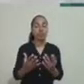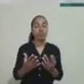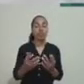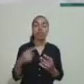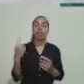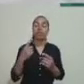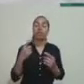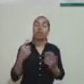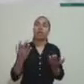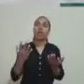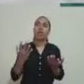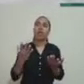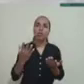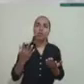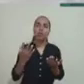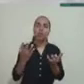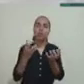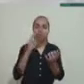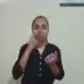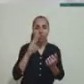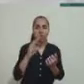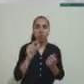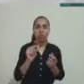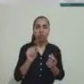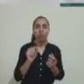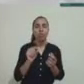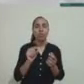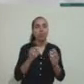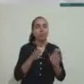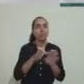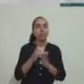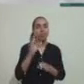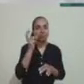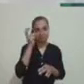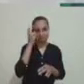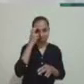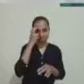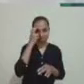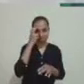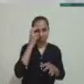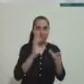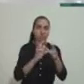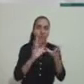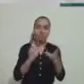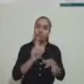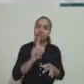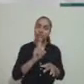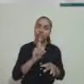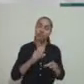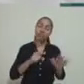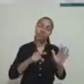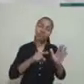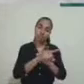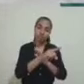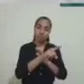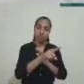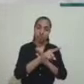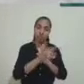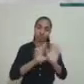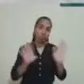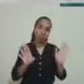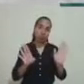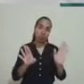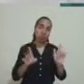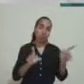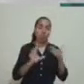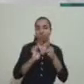de Cultura ele não tem caráter deliberativo, ou seja, ele só é consultado, ele não delibera nada. Então, como é um dos